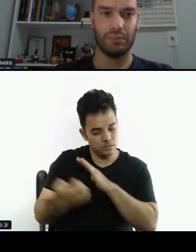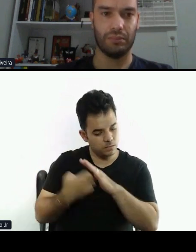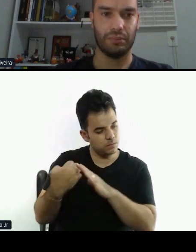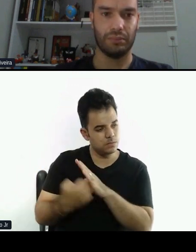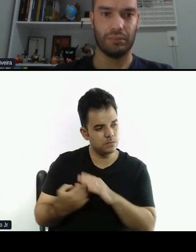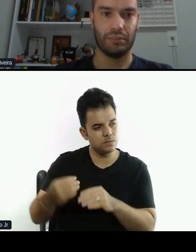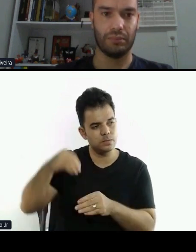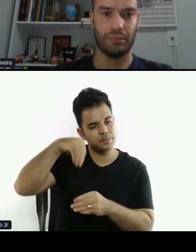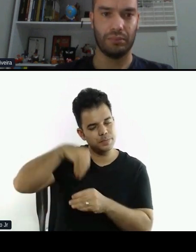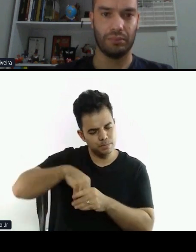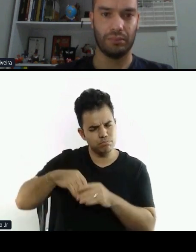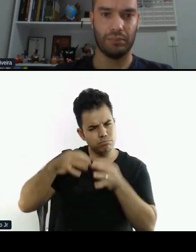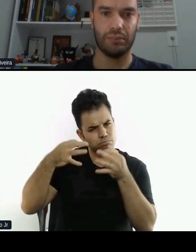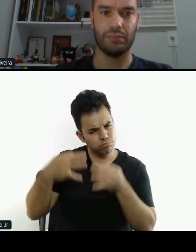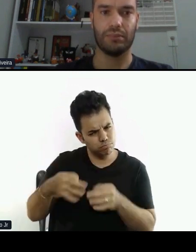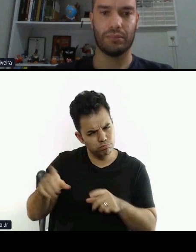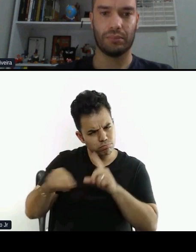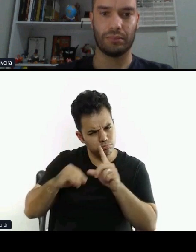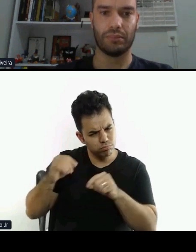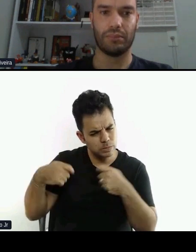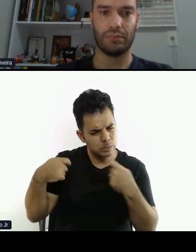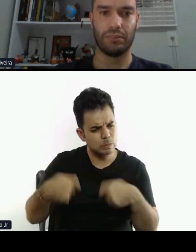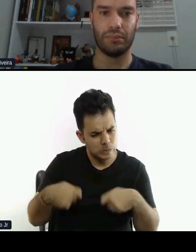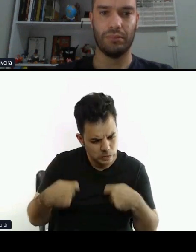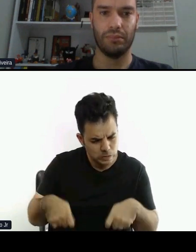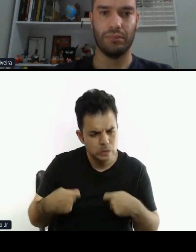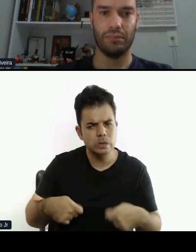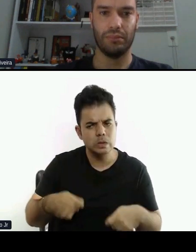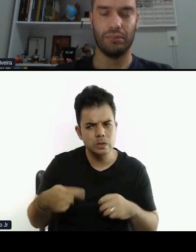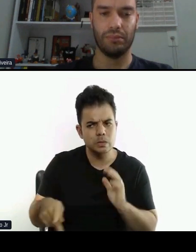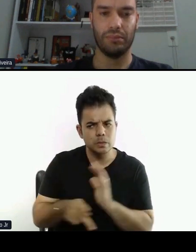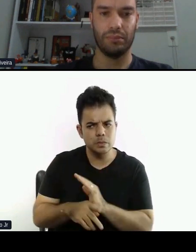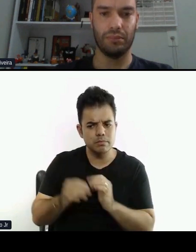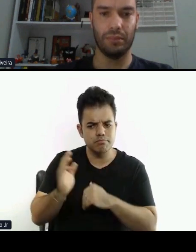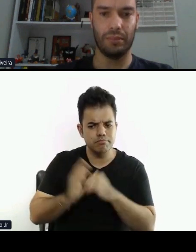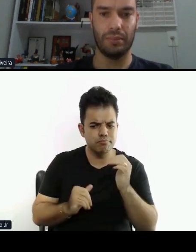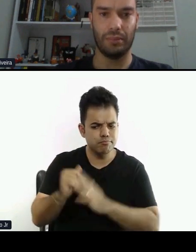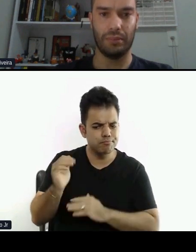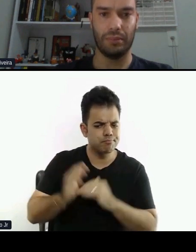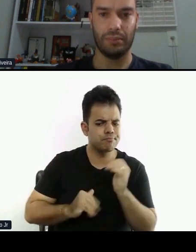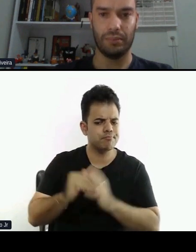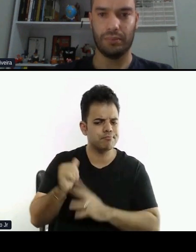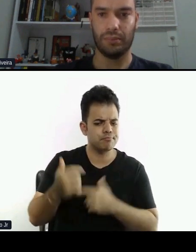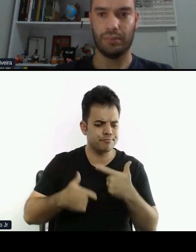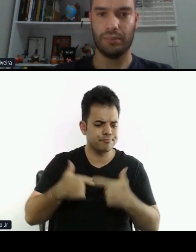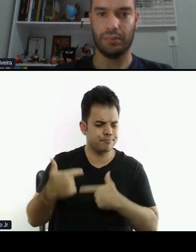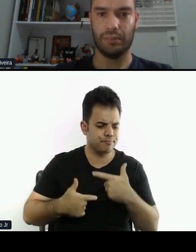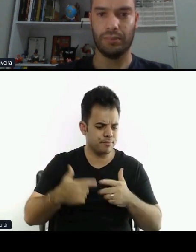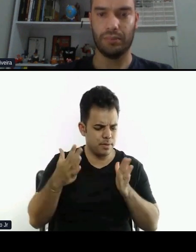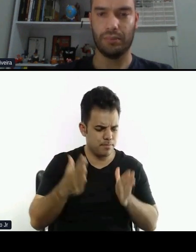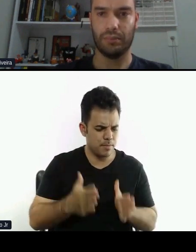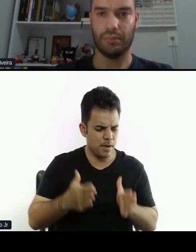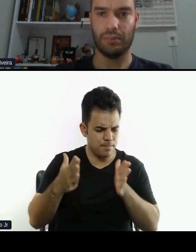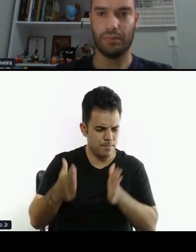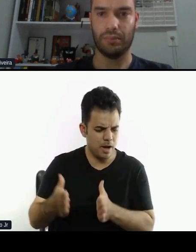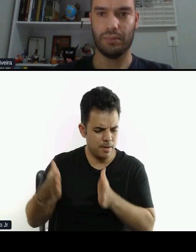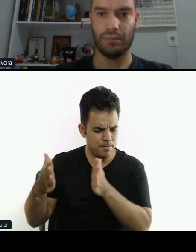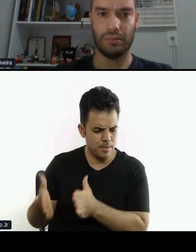que ela precisa, né, para poder exercer a sua condição de trabalho, né, o seu potencial.